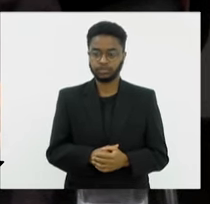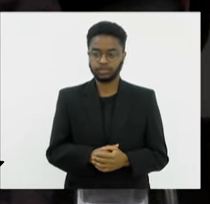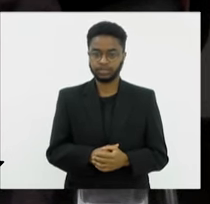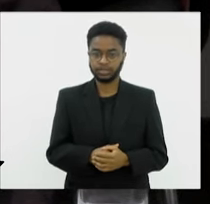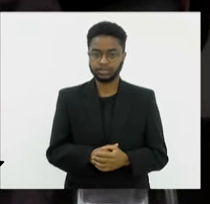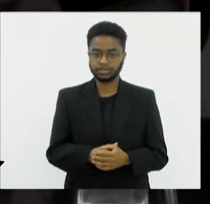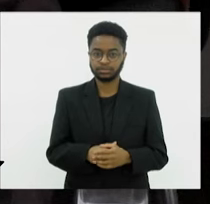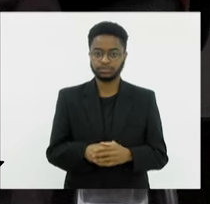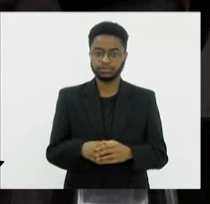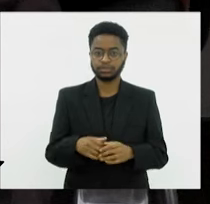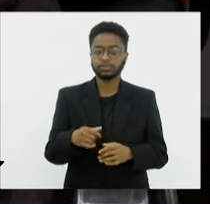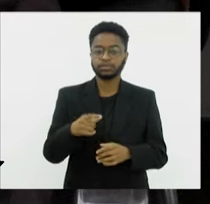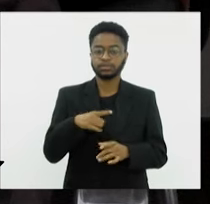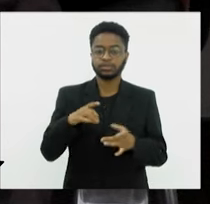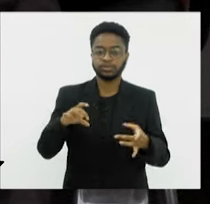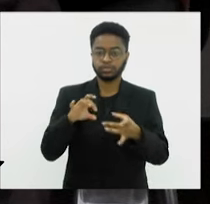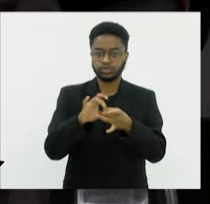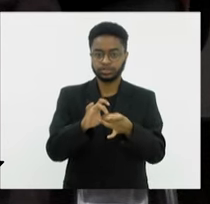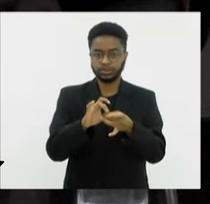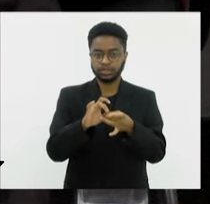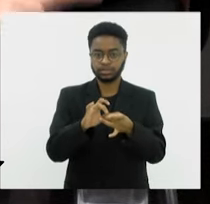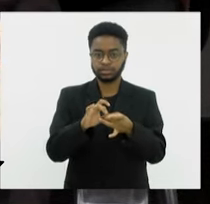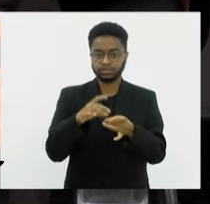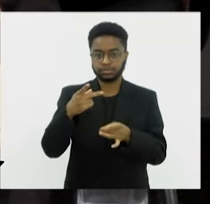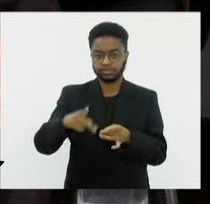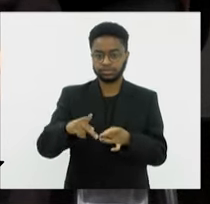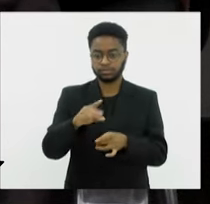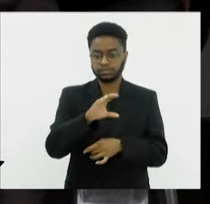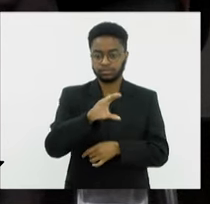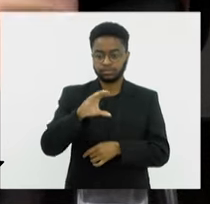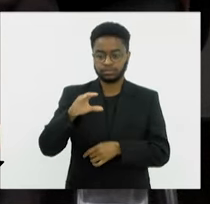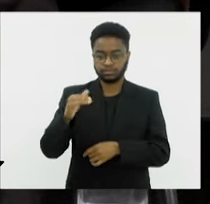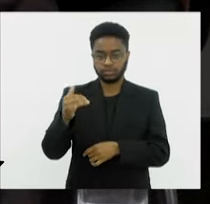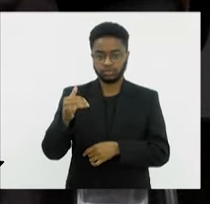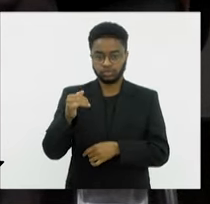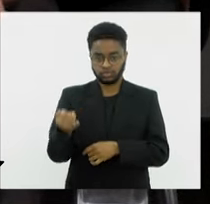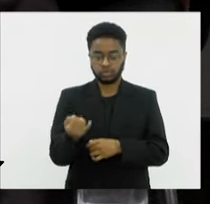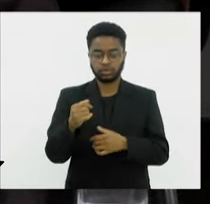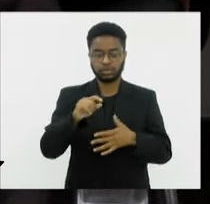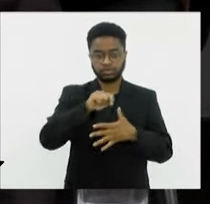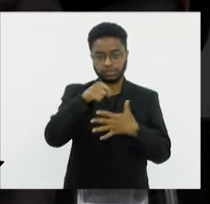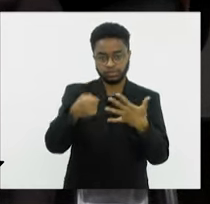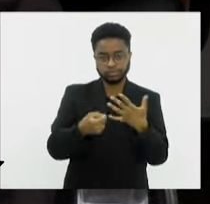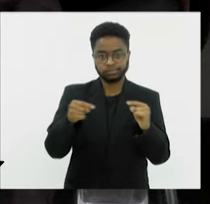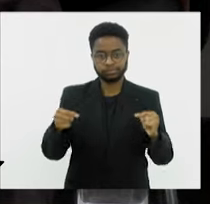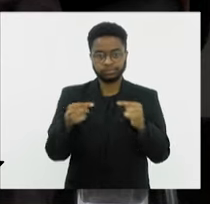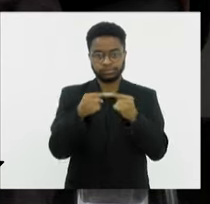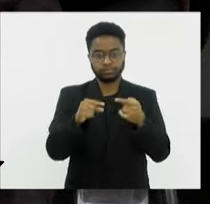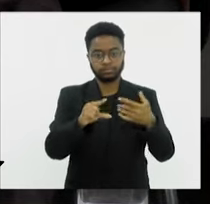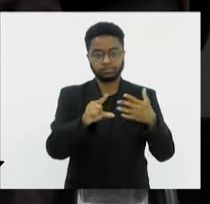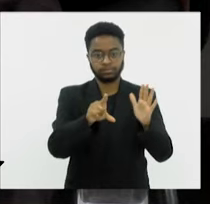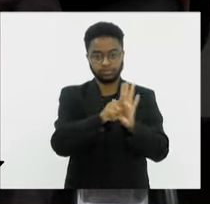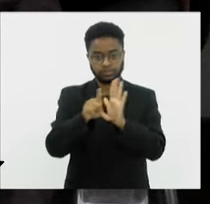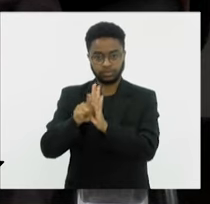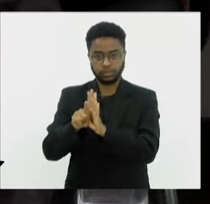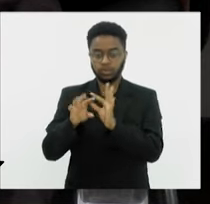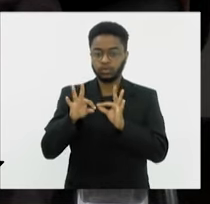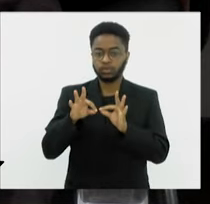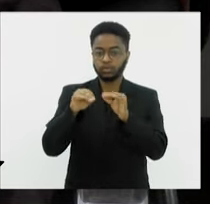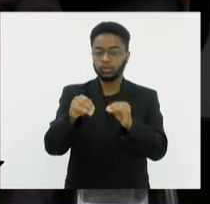firmada por esta CCJ, de constitucionalidade e de legalidade. Todos os